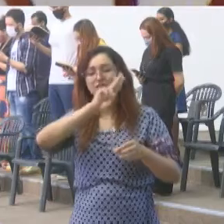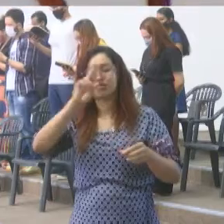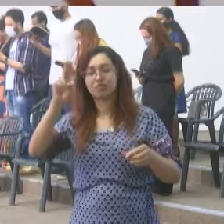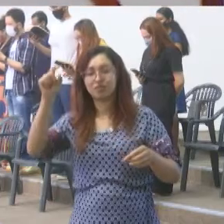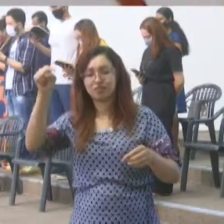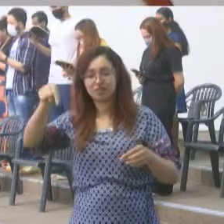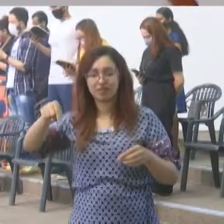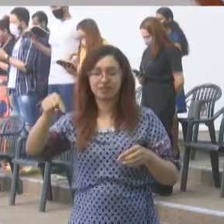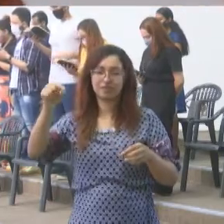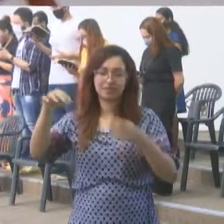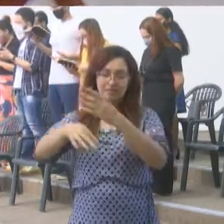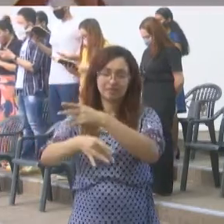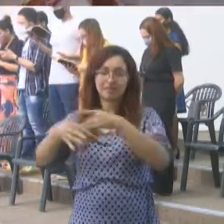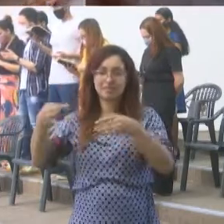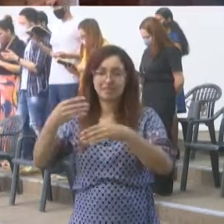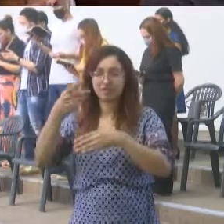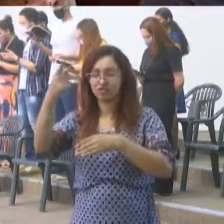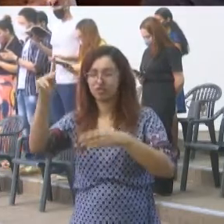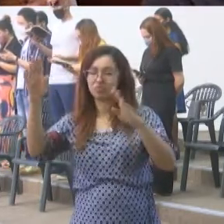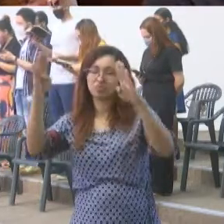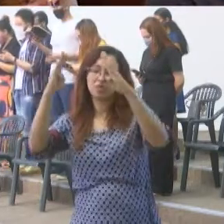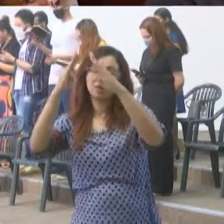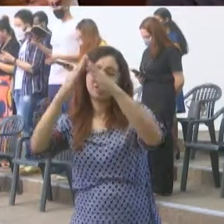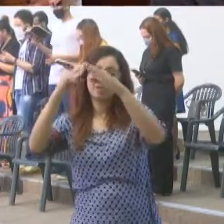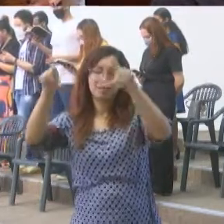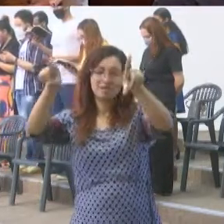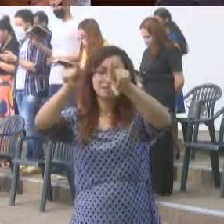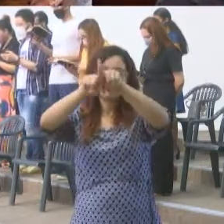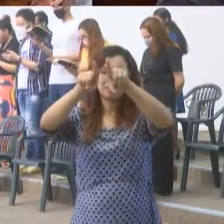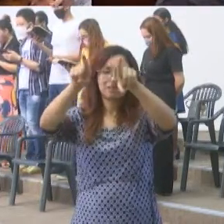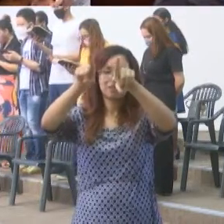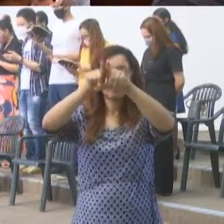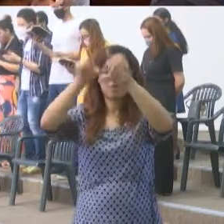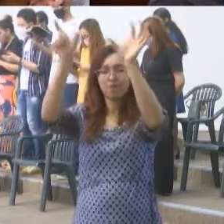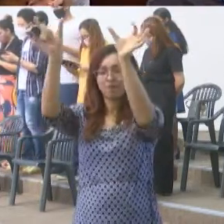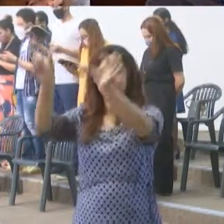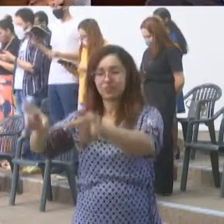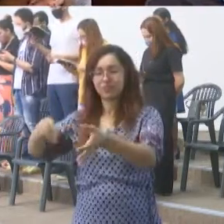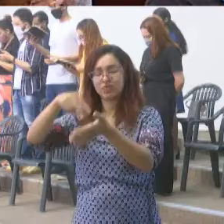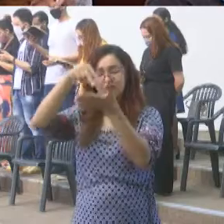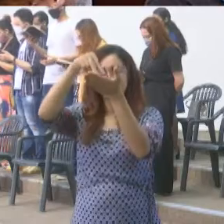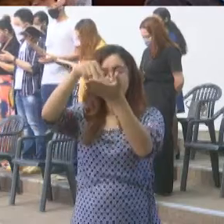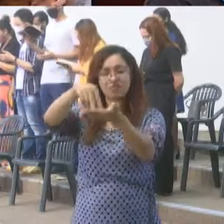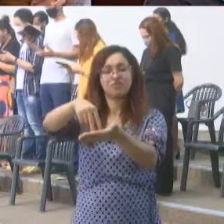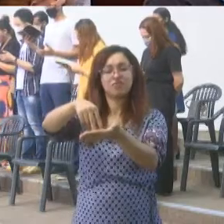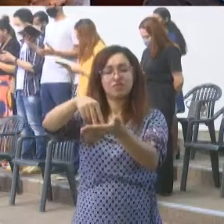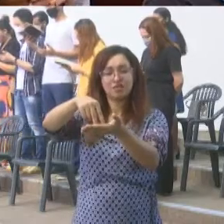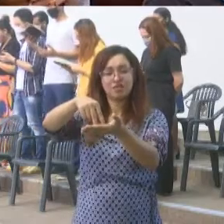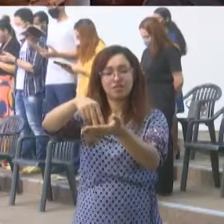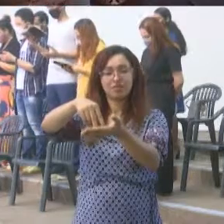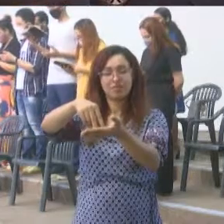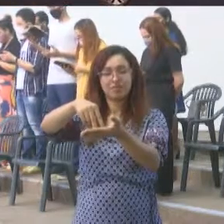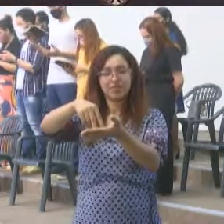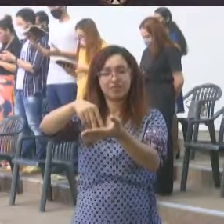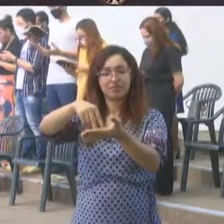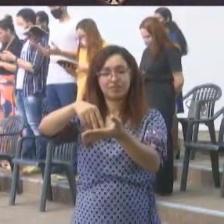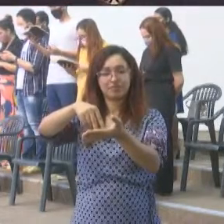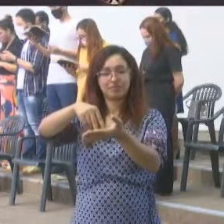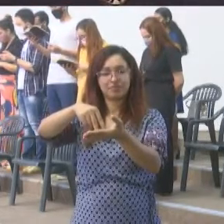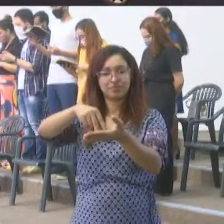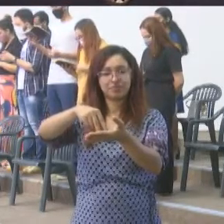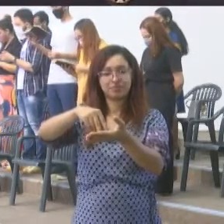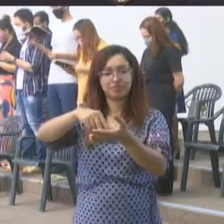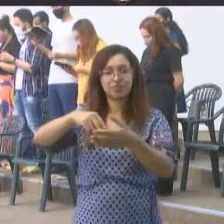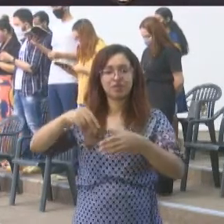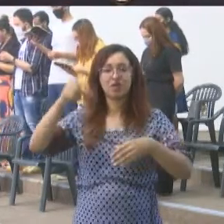Belém. Seja a tua casa como a casa de Pérez, que Tamar teve de Judá, pela prole